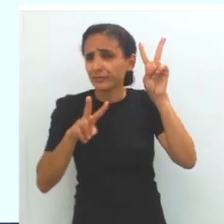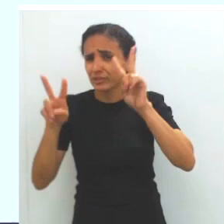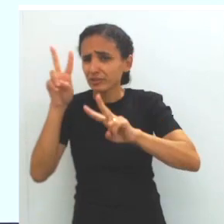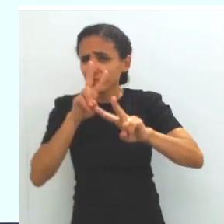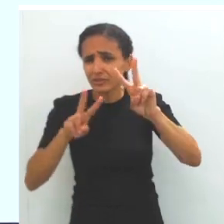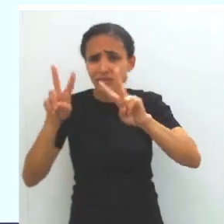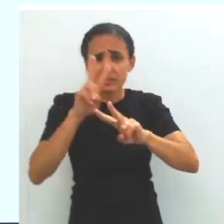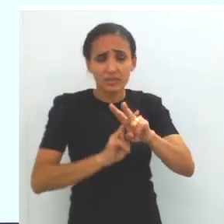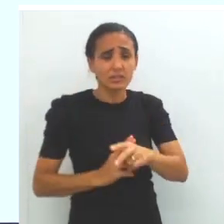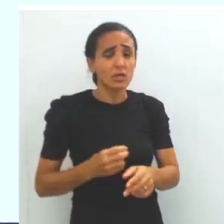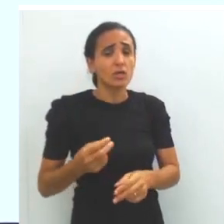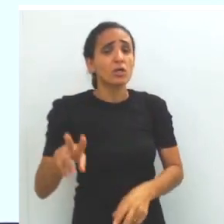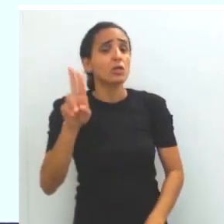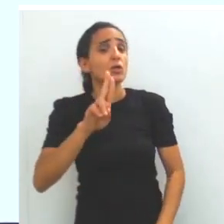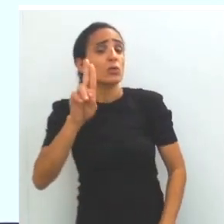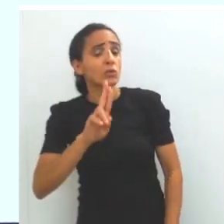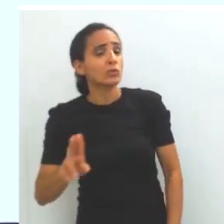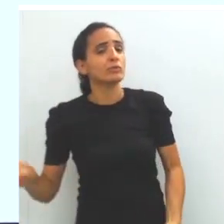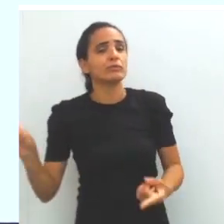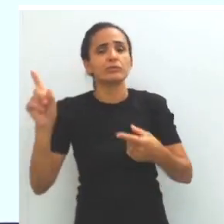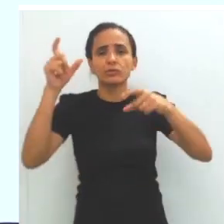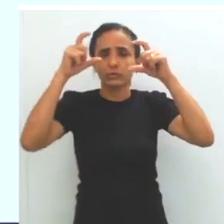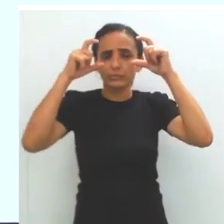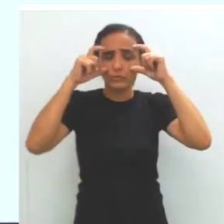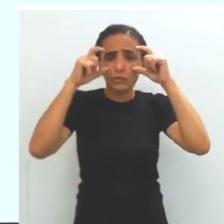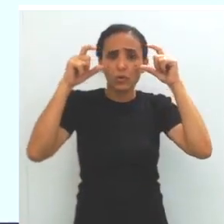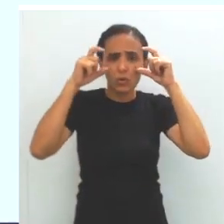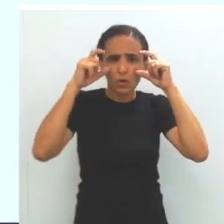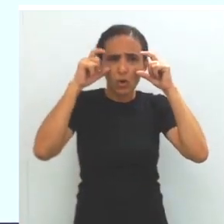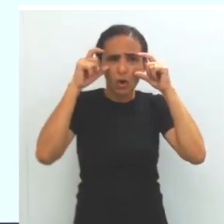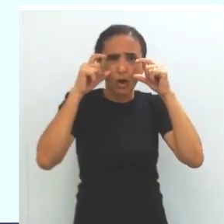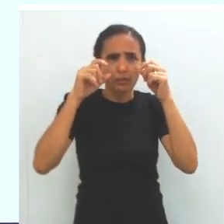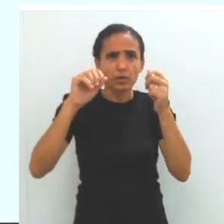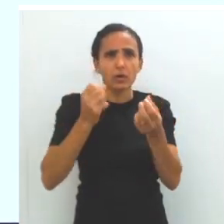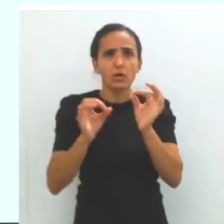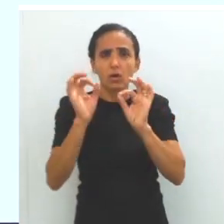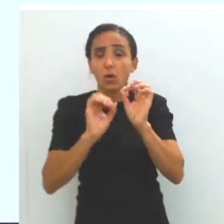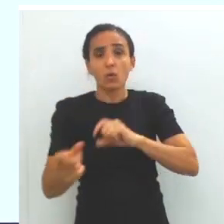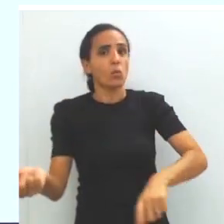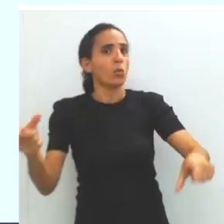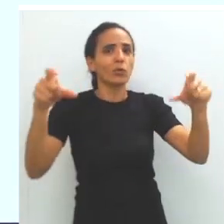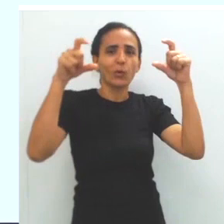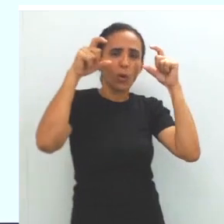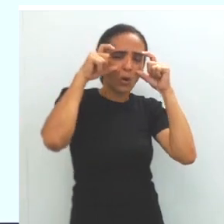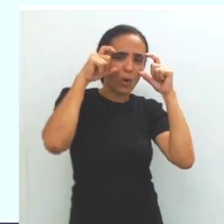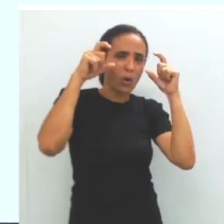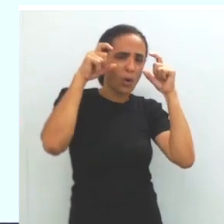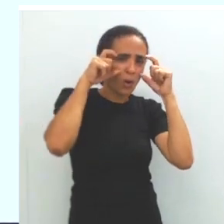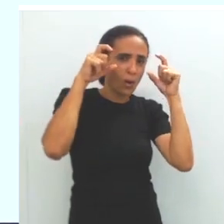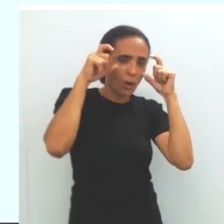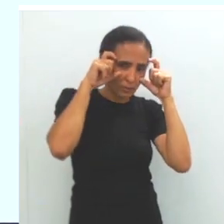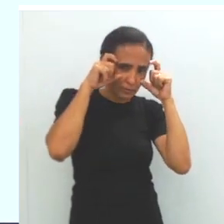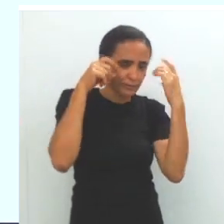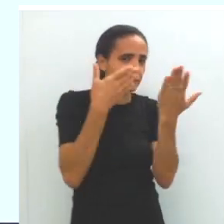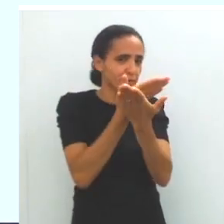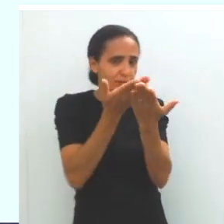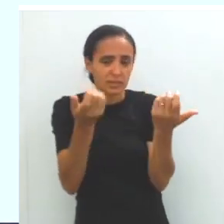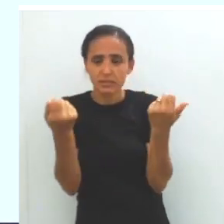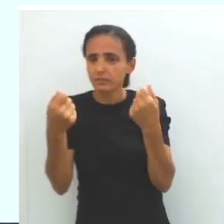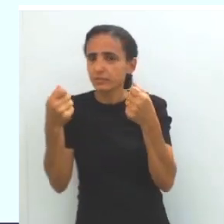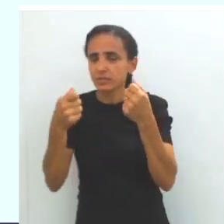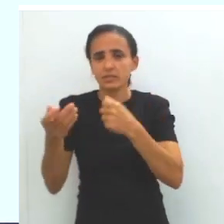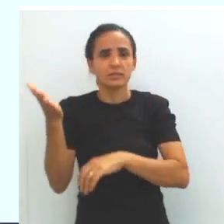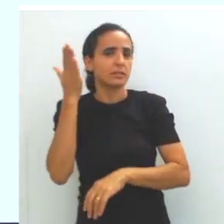visão e lentes apropriadas para cada problema. Lentes corretivas, ou seja, a utilização